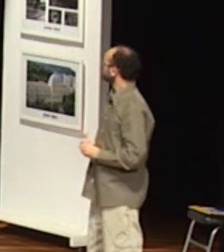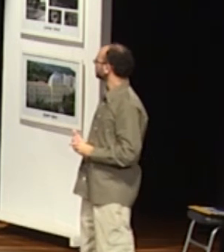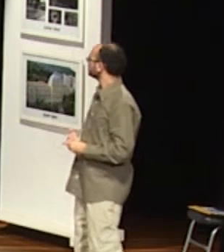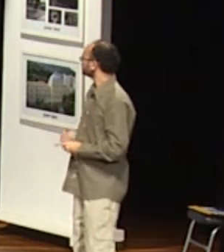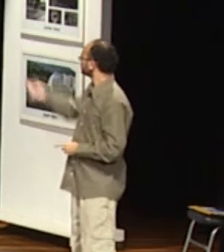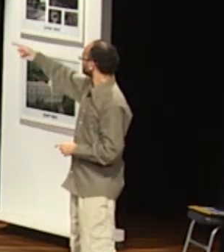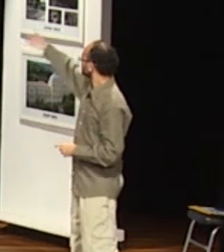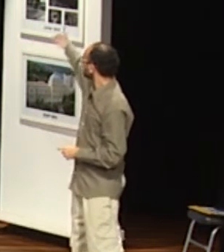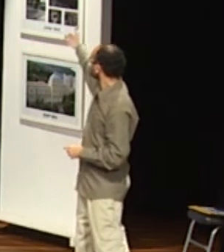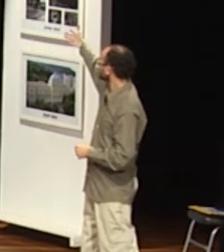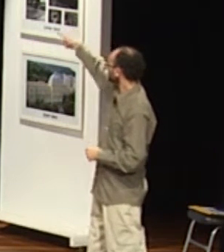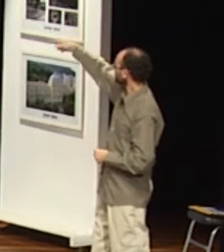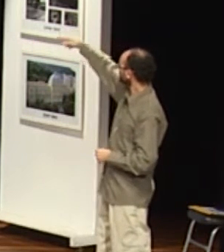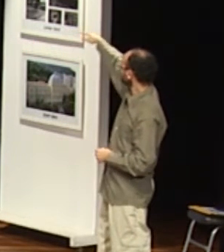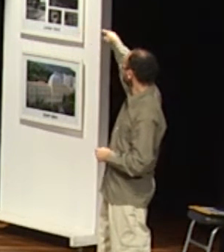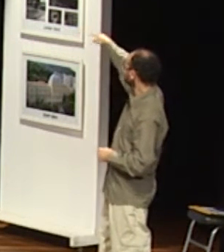de professores.